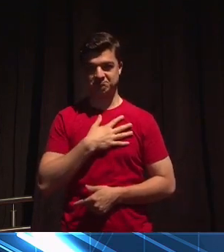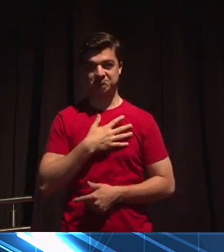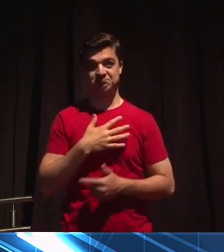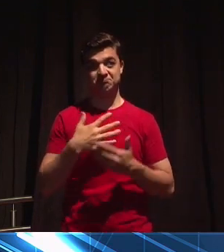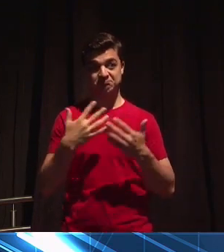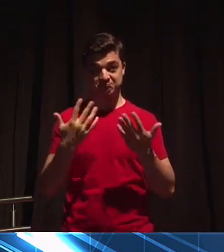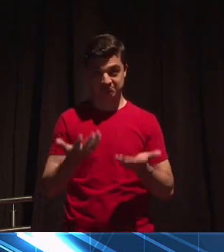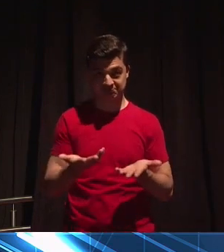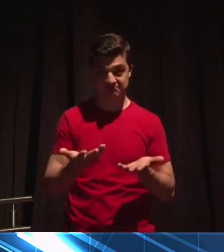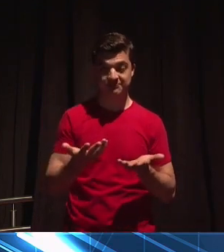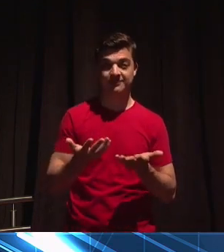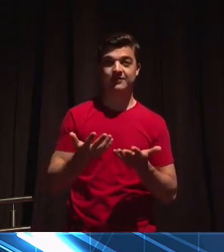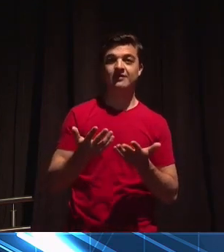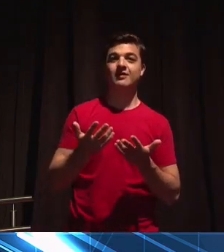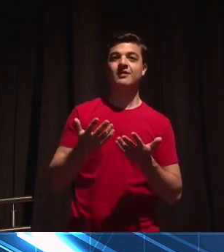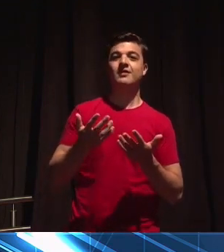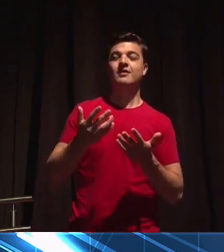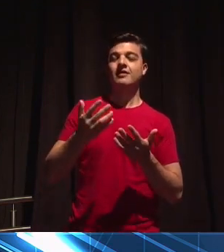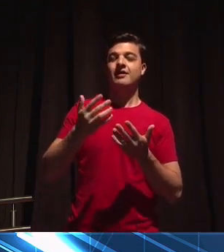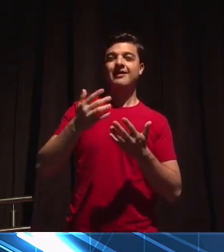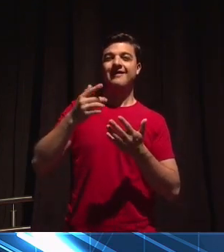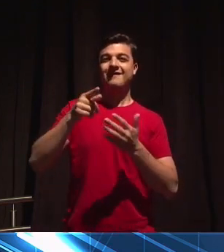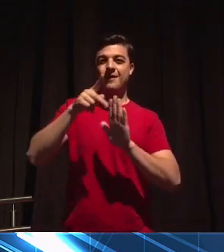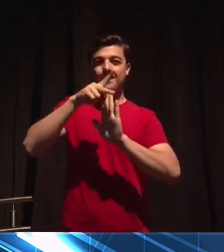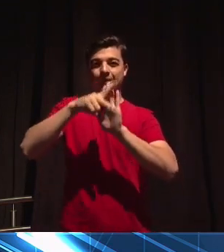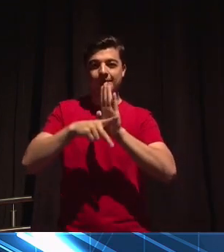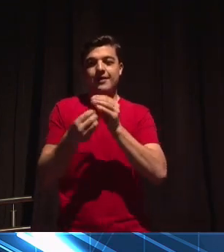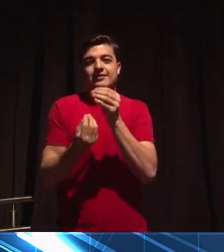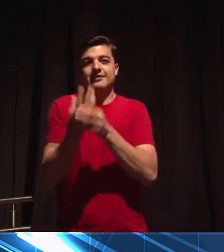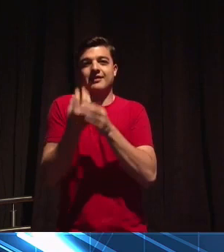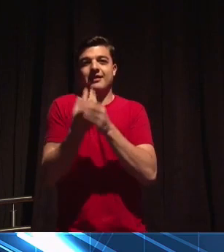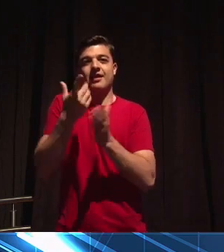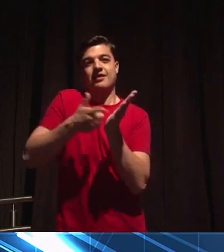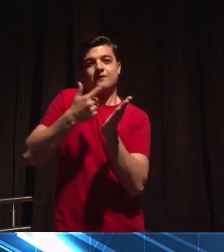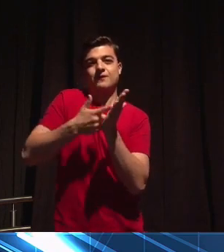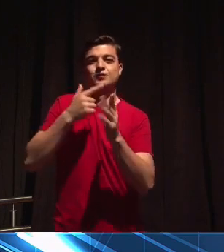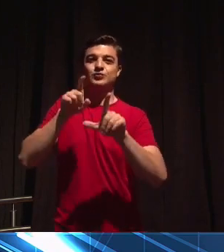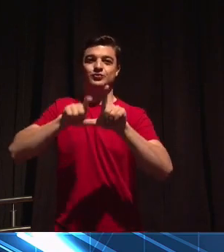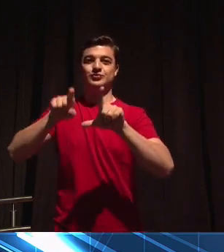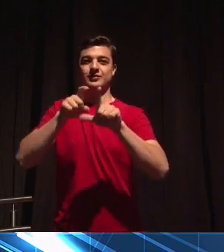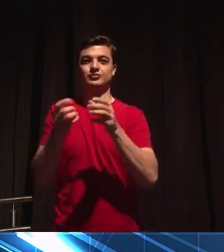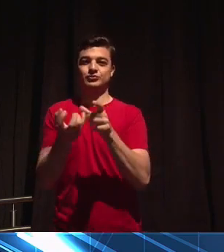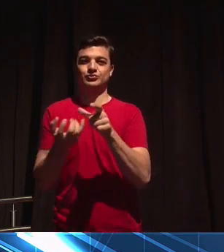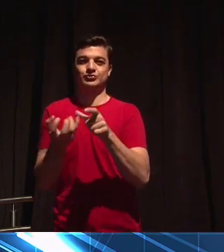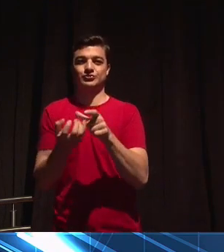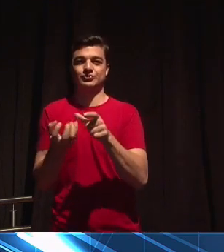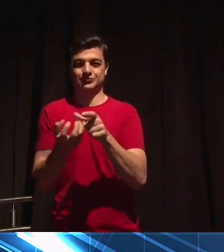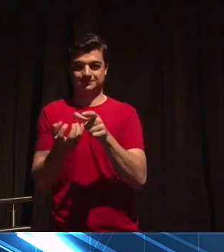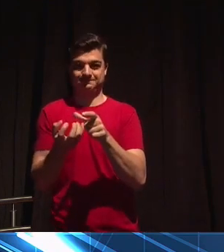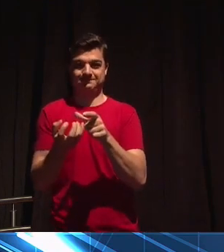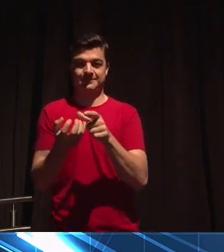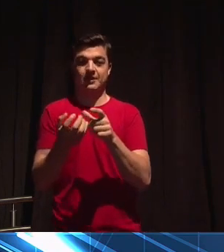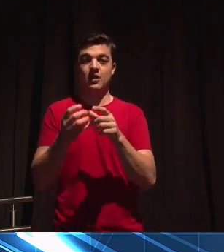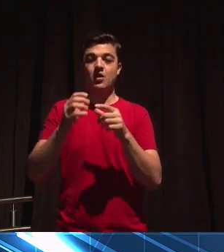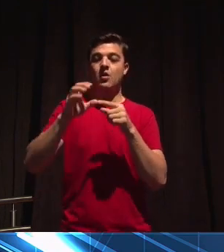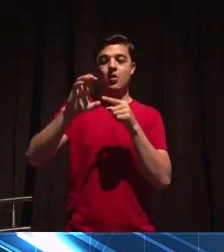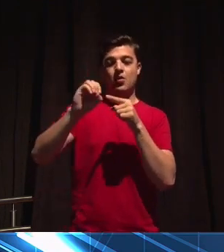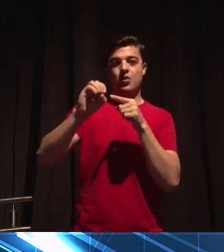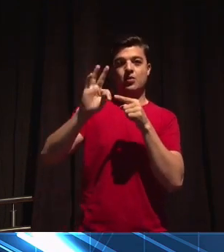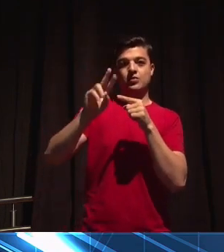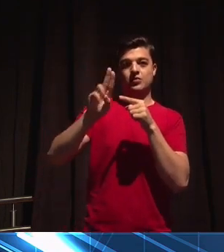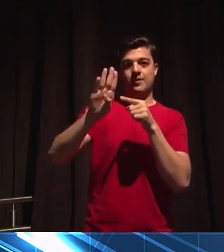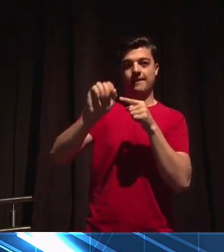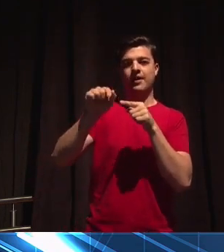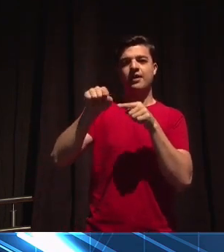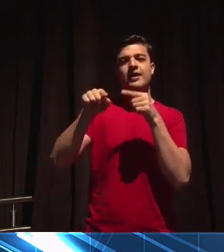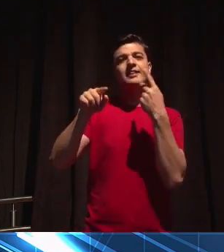é esse que é o nosso protagonista na verdade não isso mas o código do cotuba e o código do cutuba pessoal é isso aqui